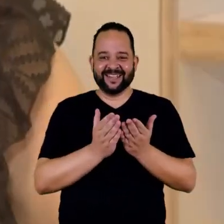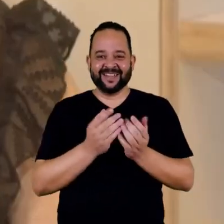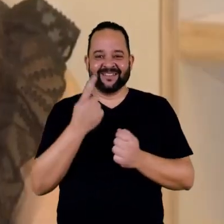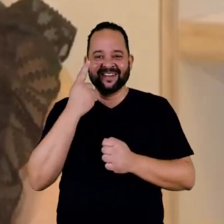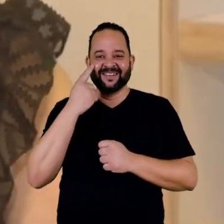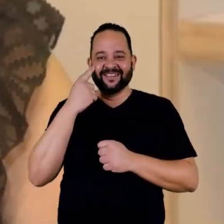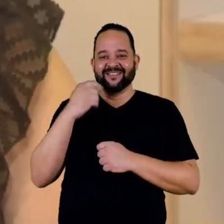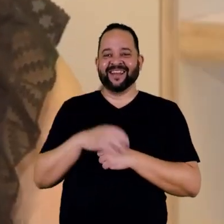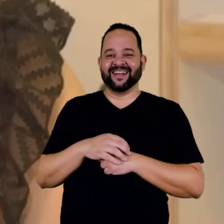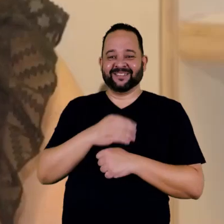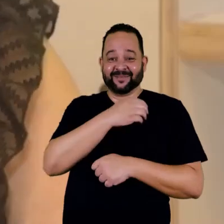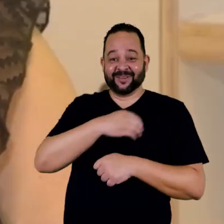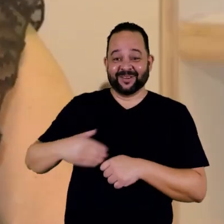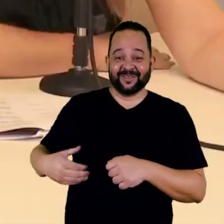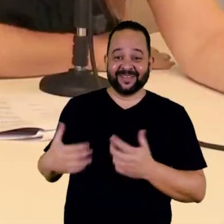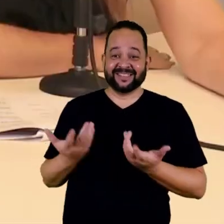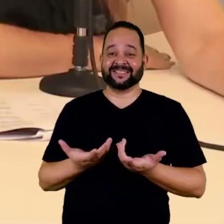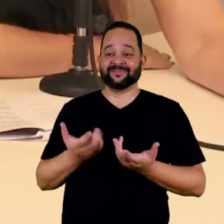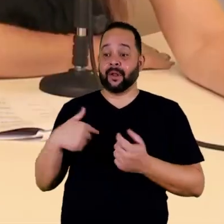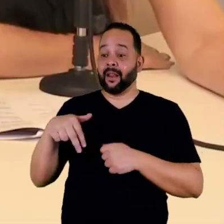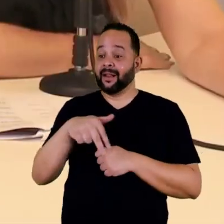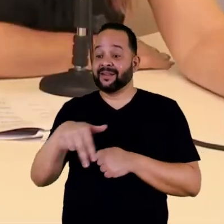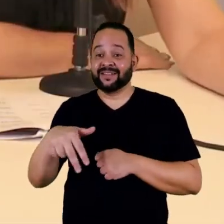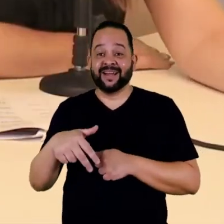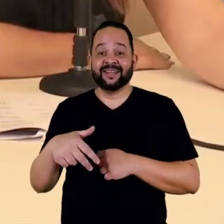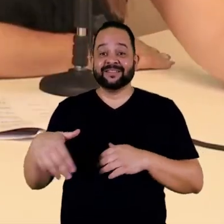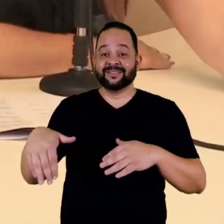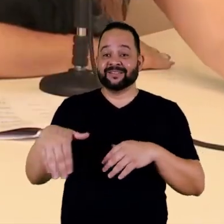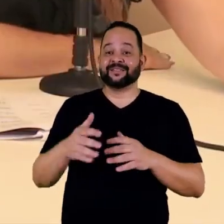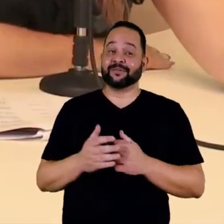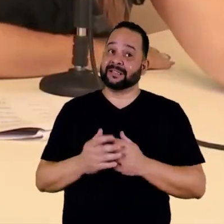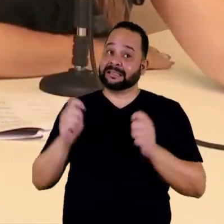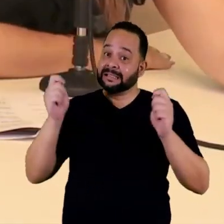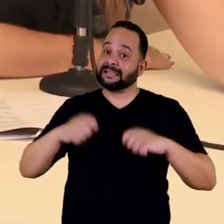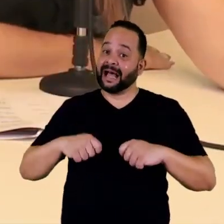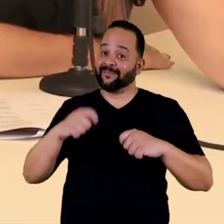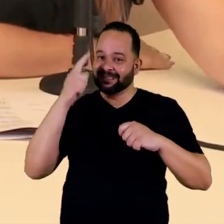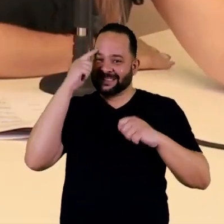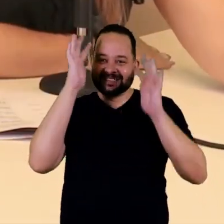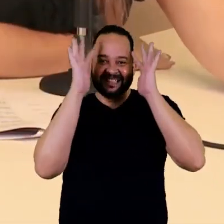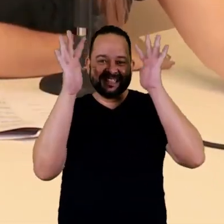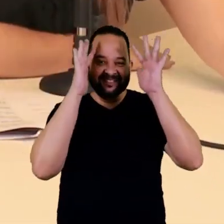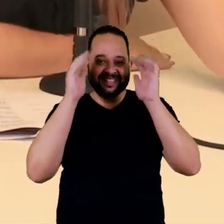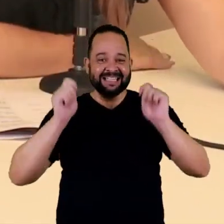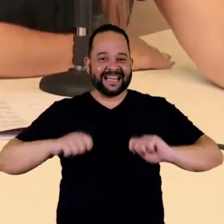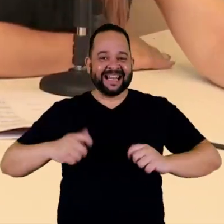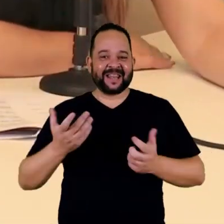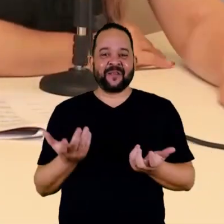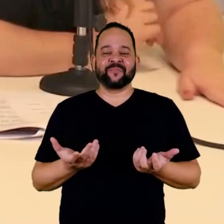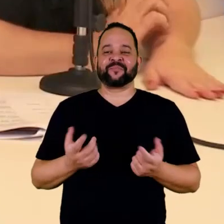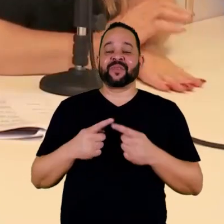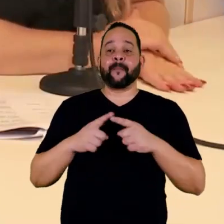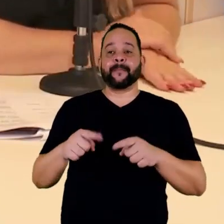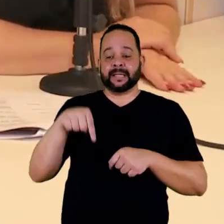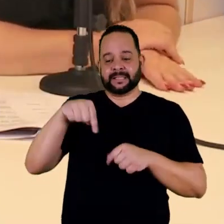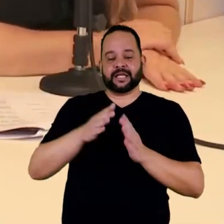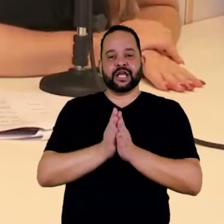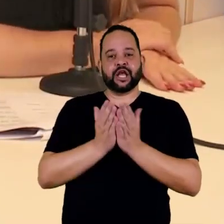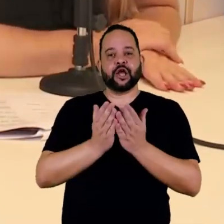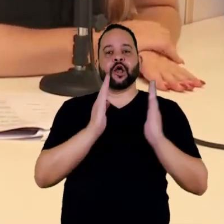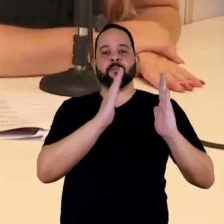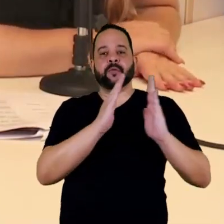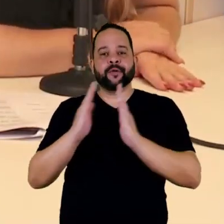pelos corredores da biblioteca na nossa imaginação que ainda SA né pode ser mas a verdade é que a Biblioteca